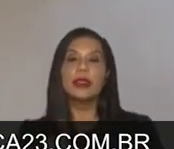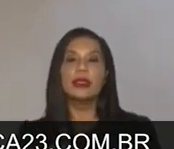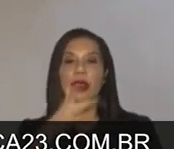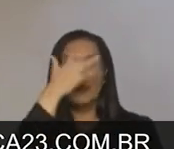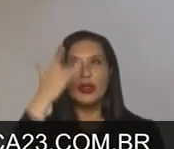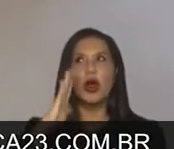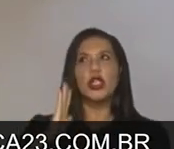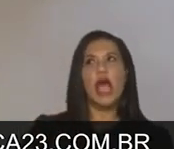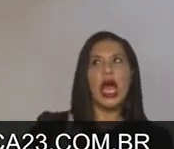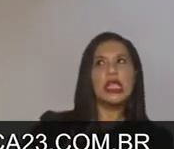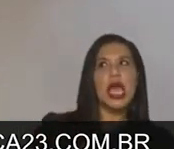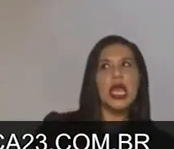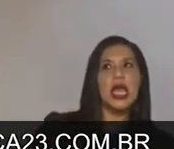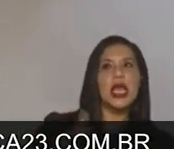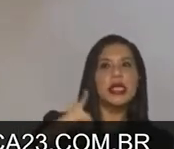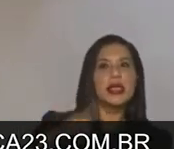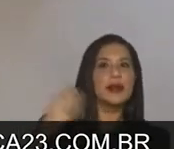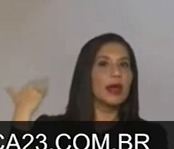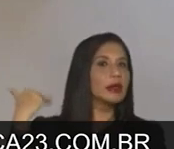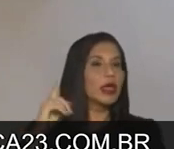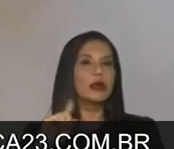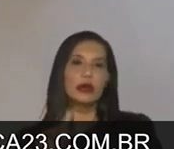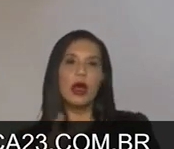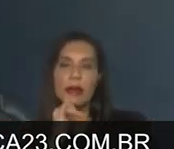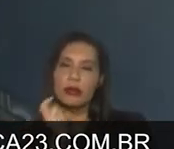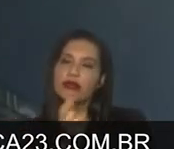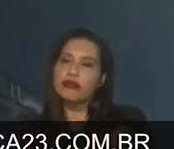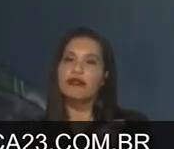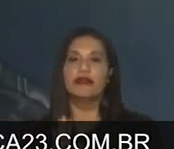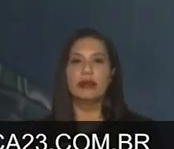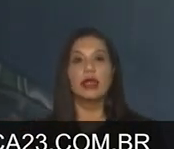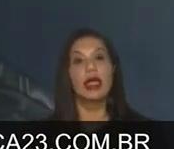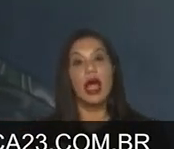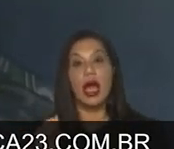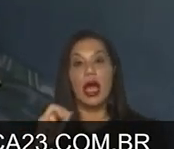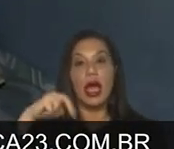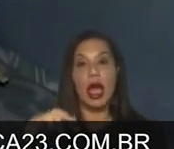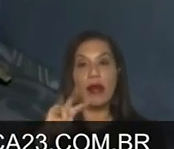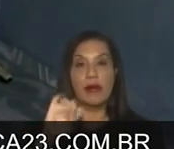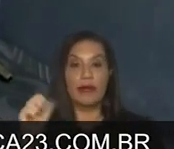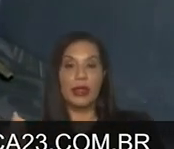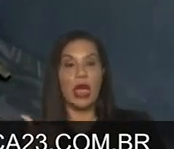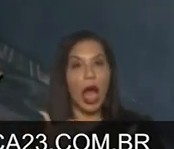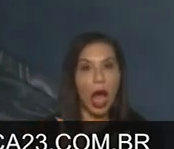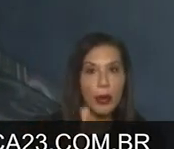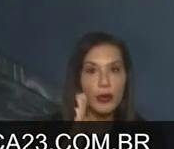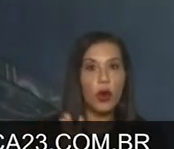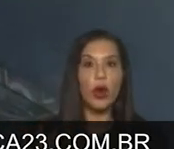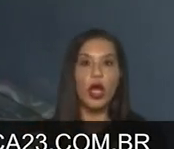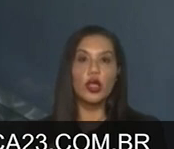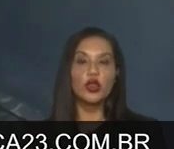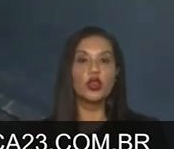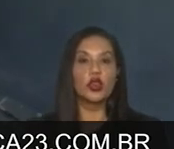tenha tido dengue no passado para que a pessoa possa tomá-la. Segundo a Anvisa, que aprovou o registro da nova vacina em março,